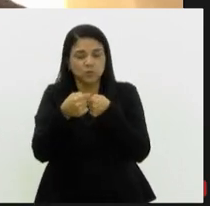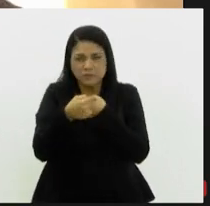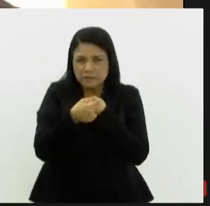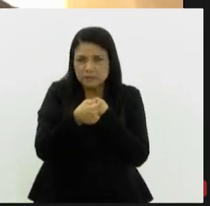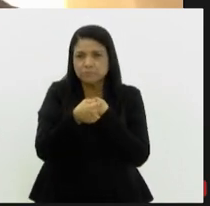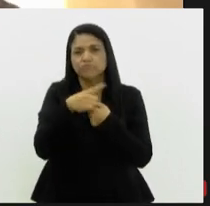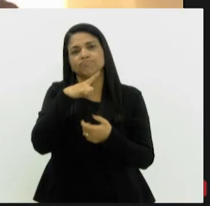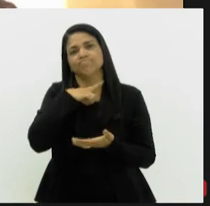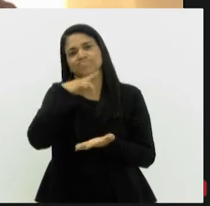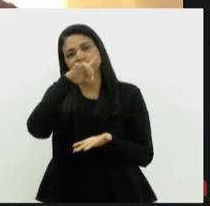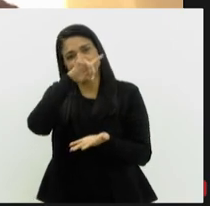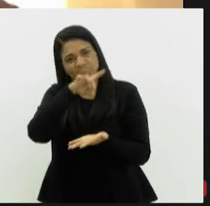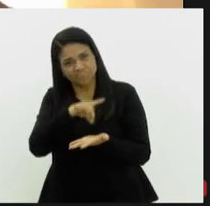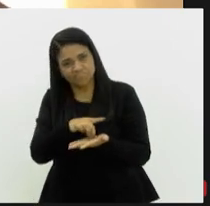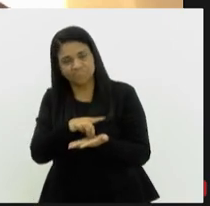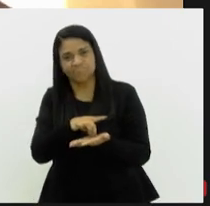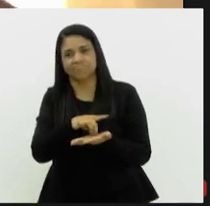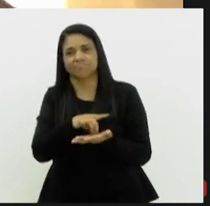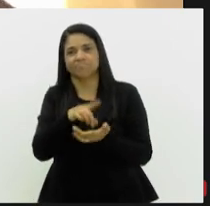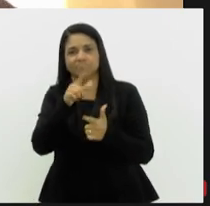realidade.